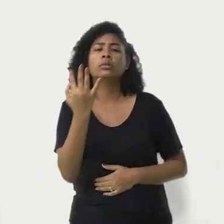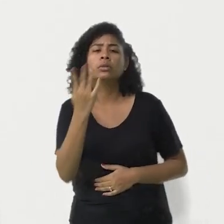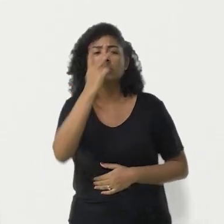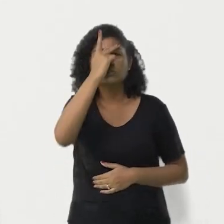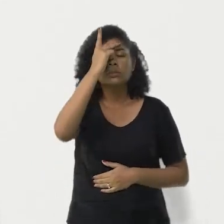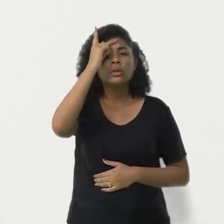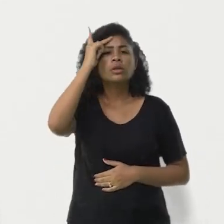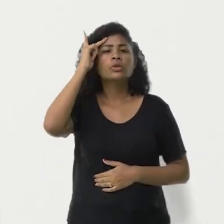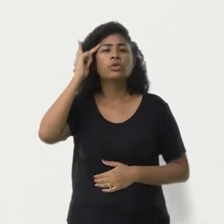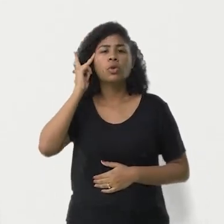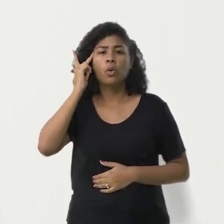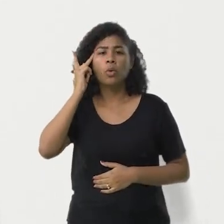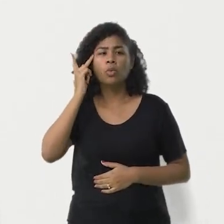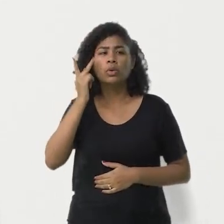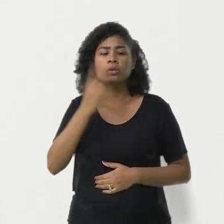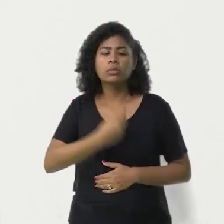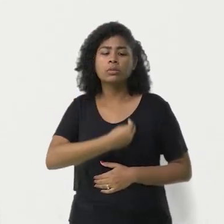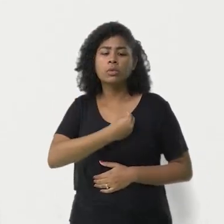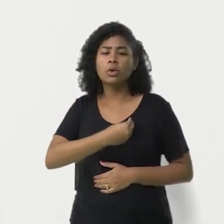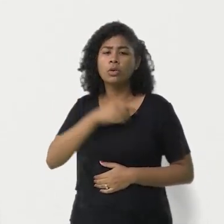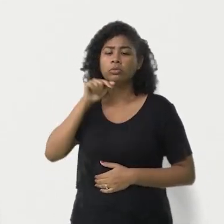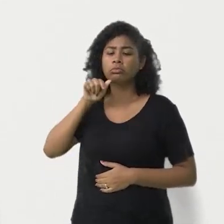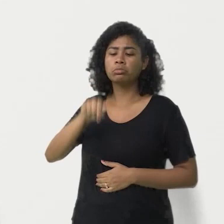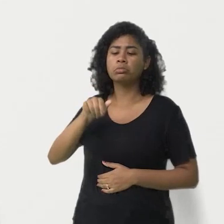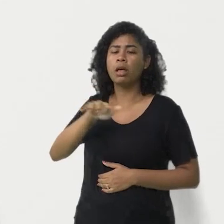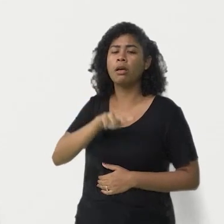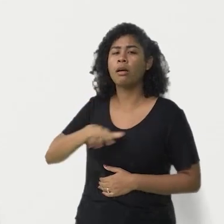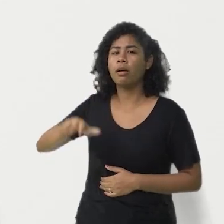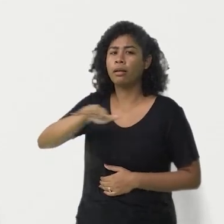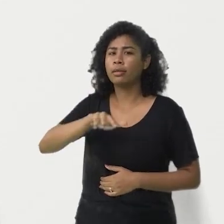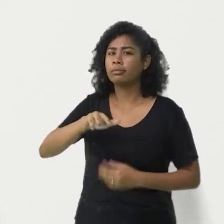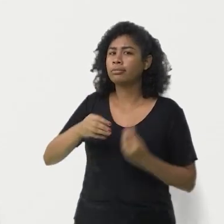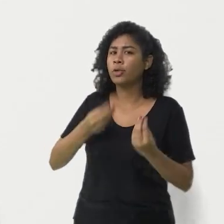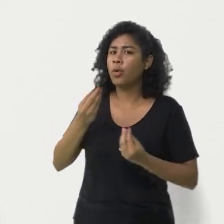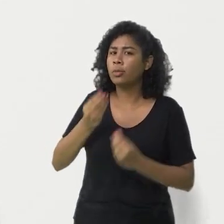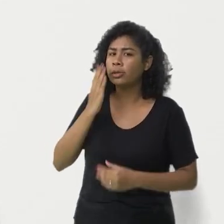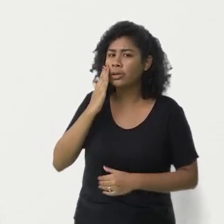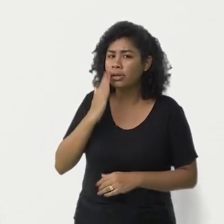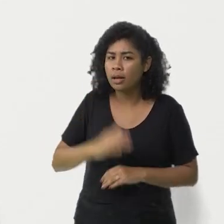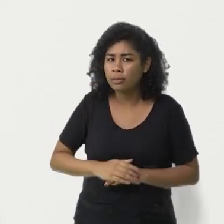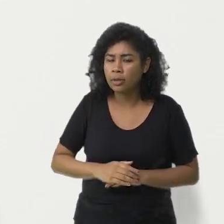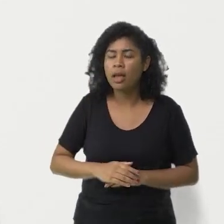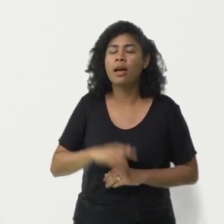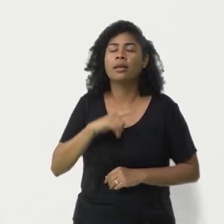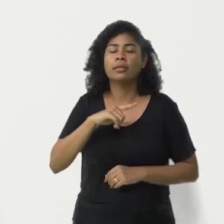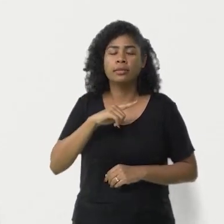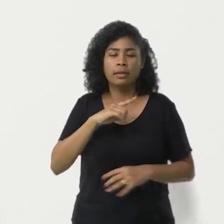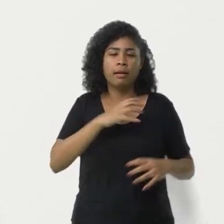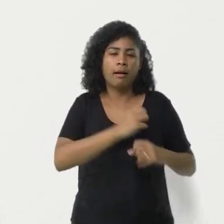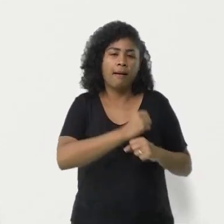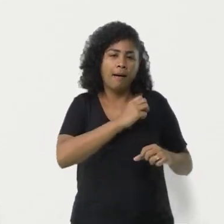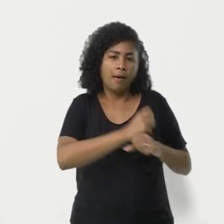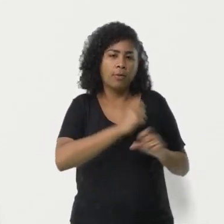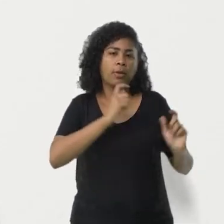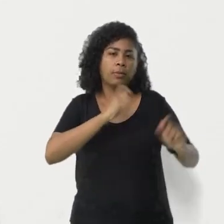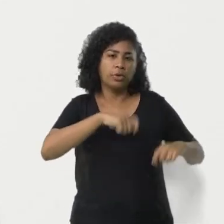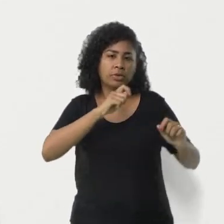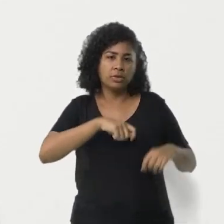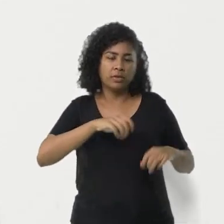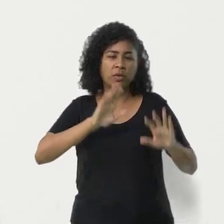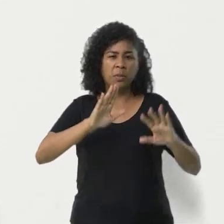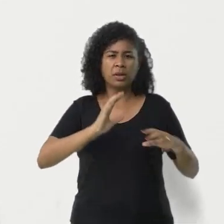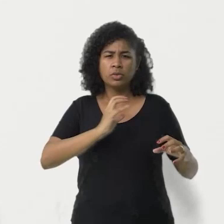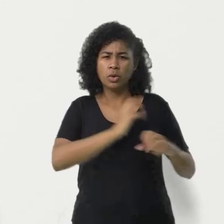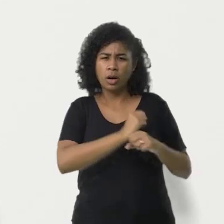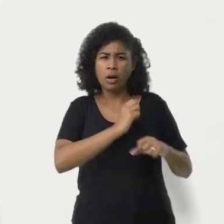uma determinada área, existe aí um cálculo que pode ser feito. Somente aqui no Brasil, não.